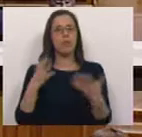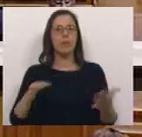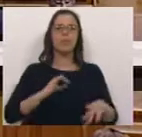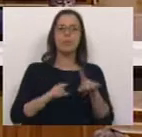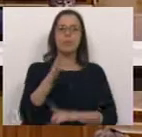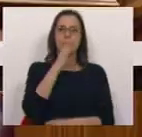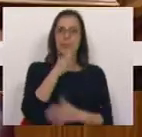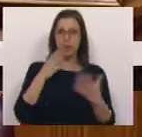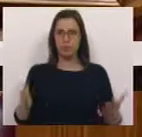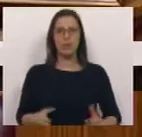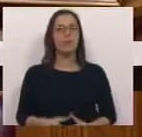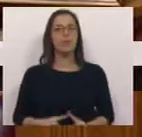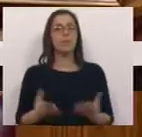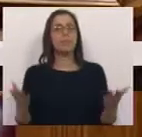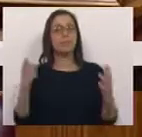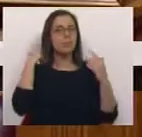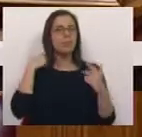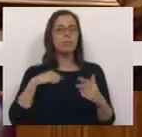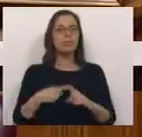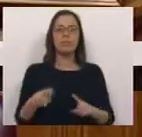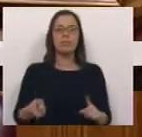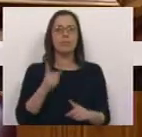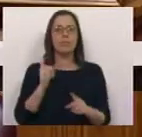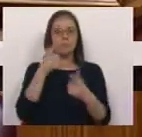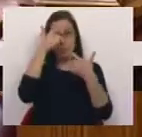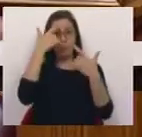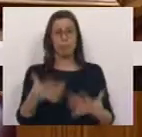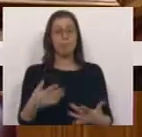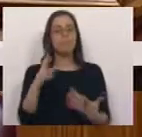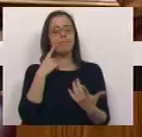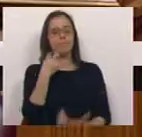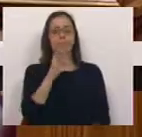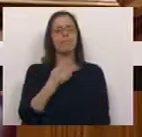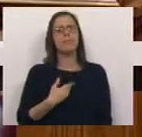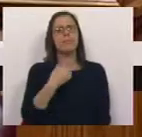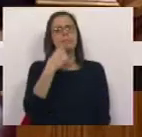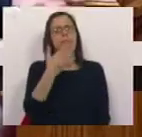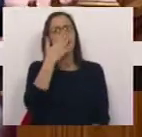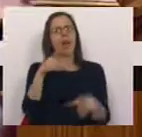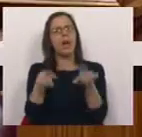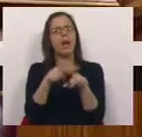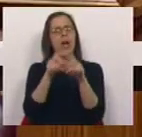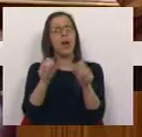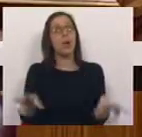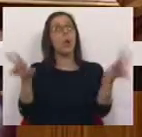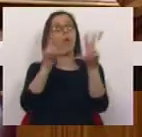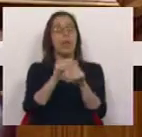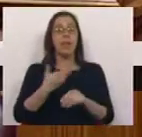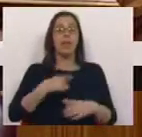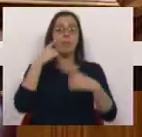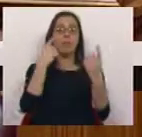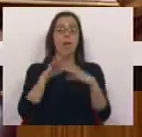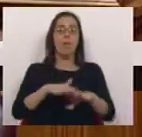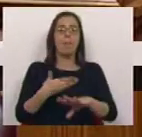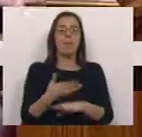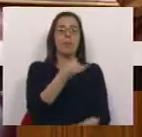Senhoras e senhores deputados, não foi com surpresa que ouvimos o PSD anunciar, como se fosse uma grande novidade, que a dívida pública